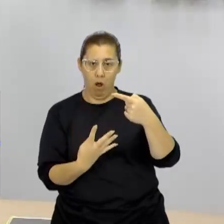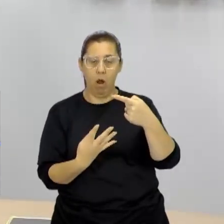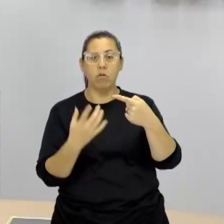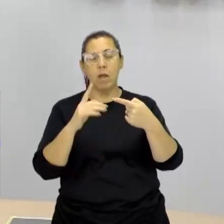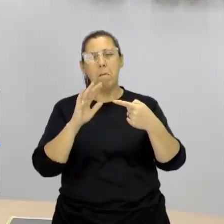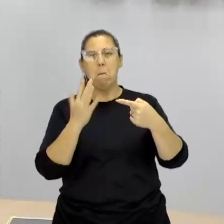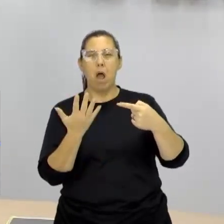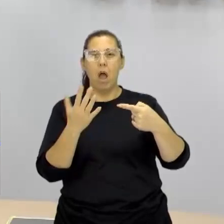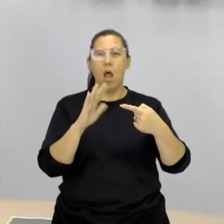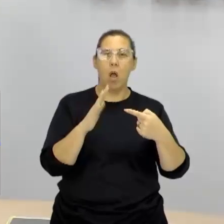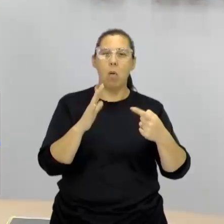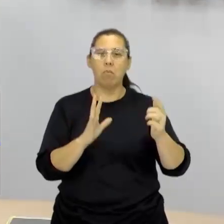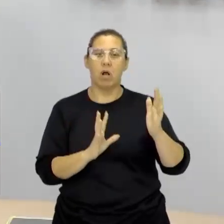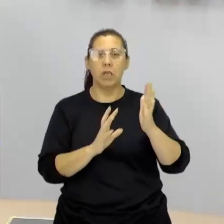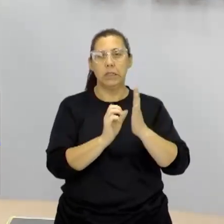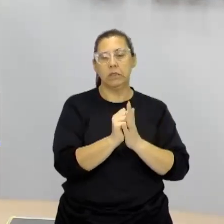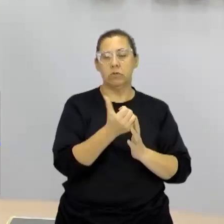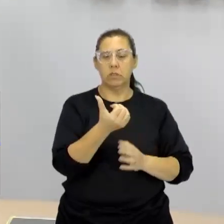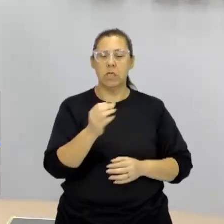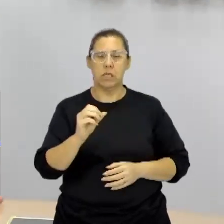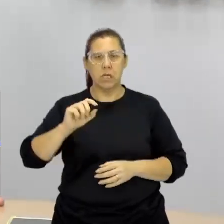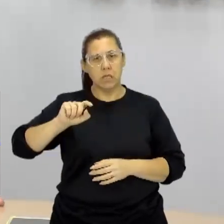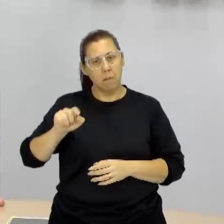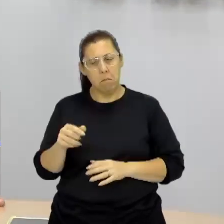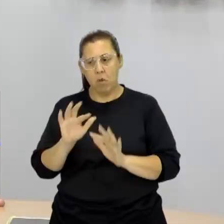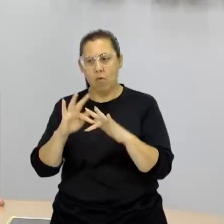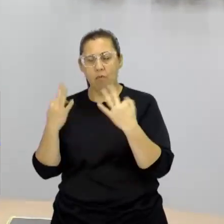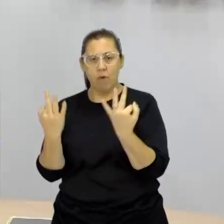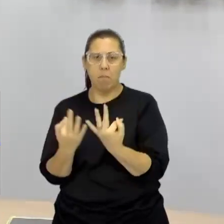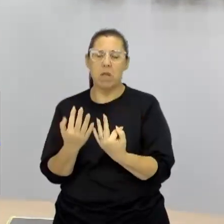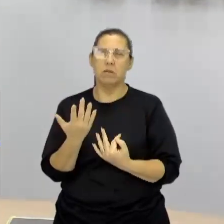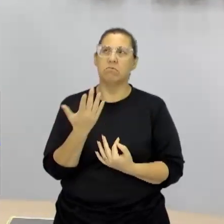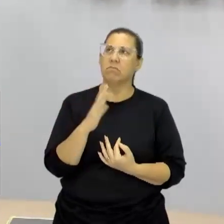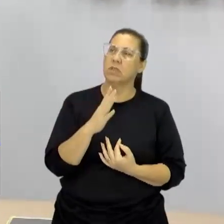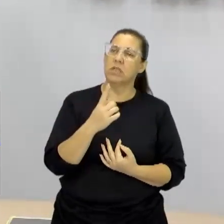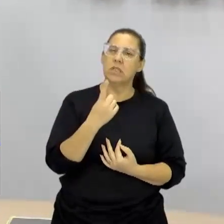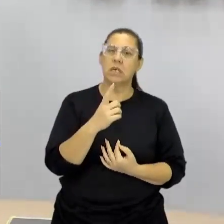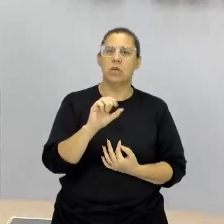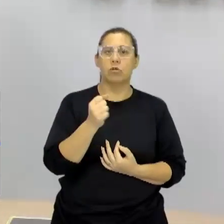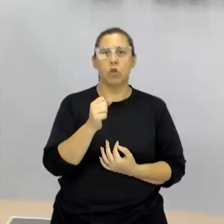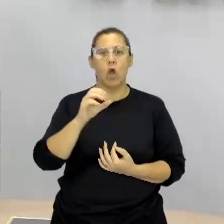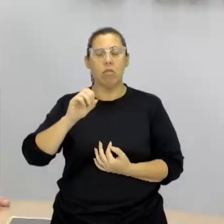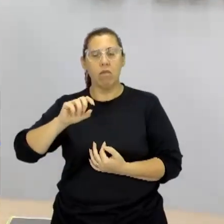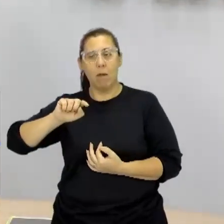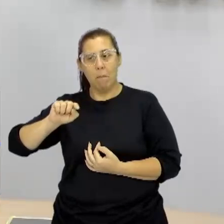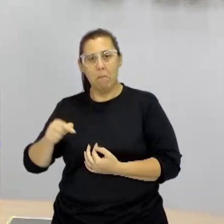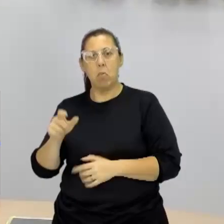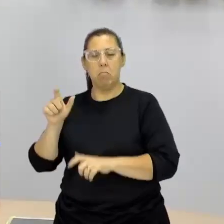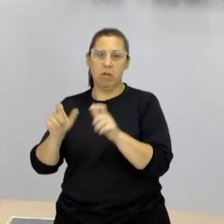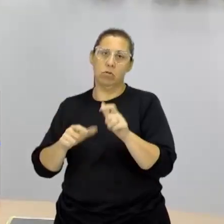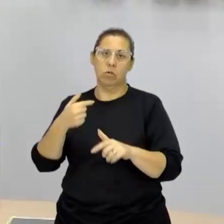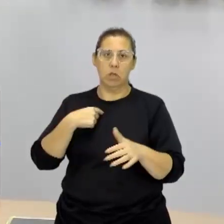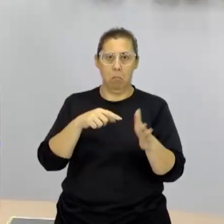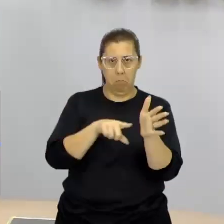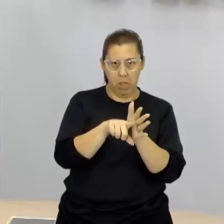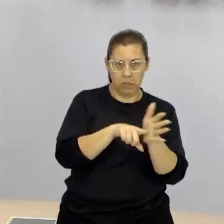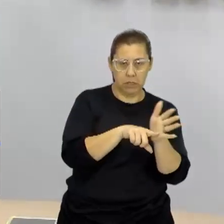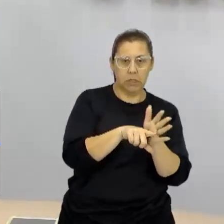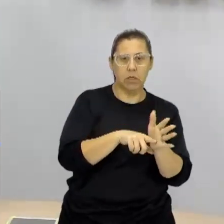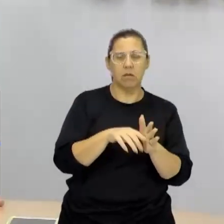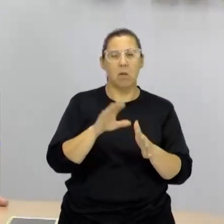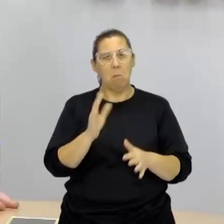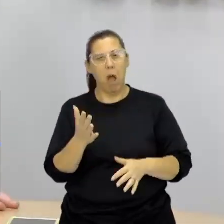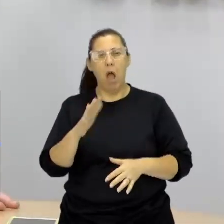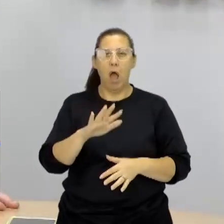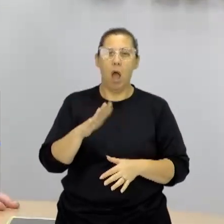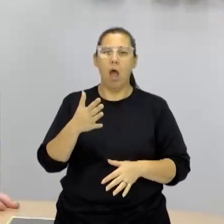mais ou menos cadastrados 60 mil famílias, gira em torno aí de mais ou menos 180 mil pessoas que eu tinha pesquisado lá. Então mais ou menos aí